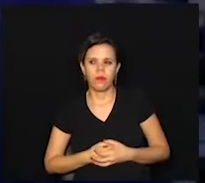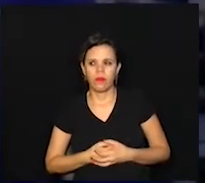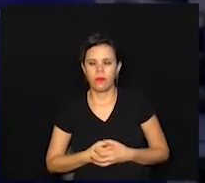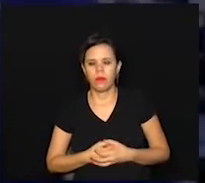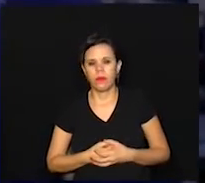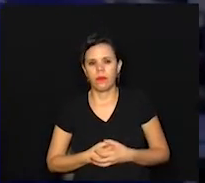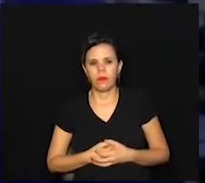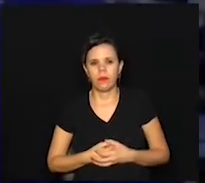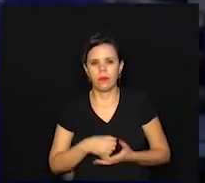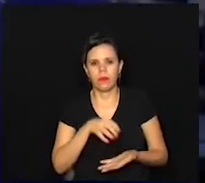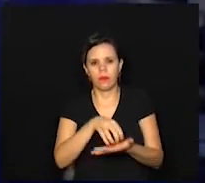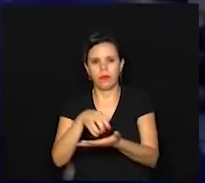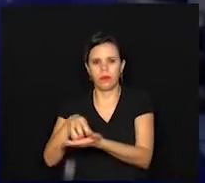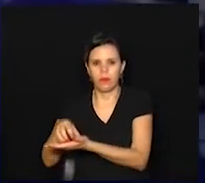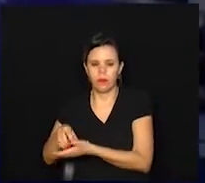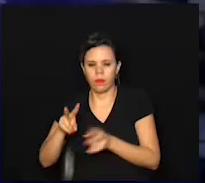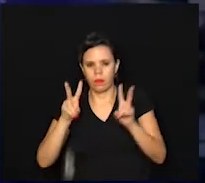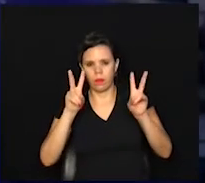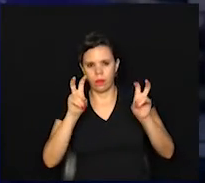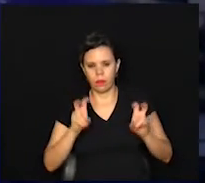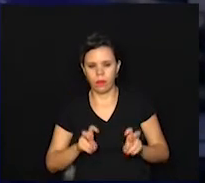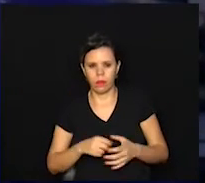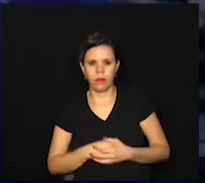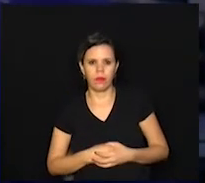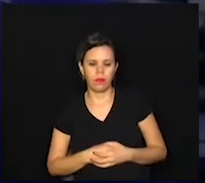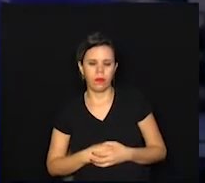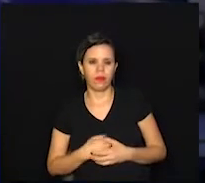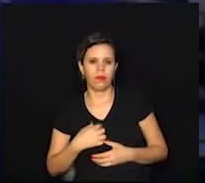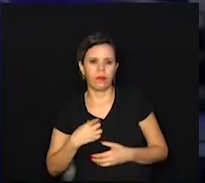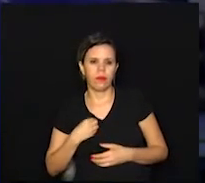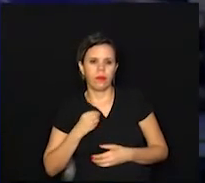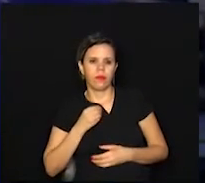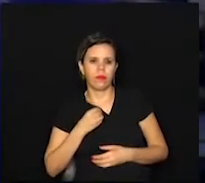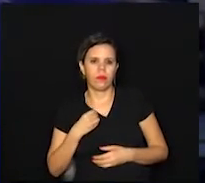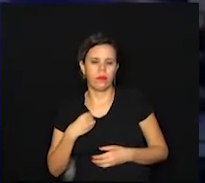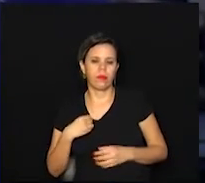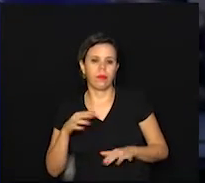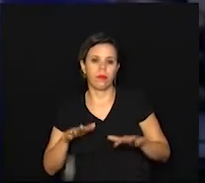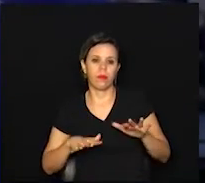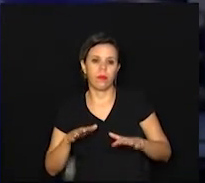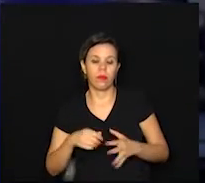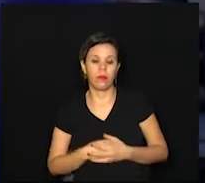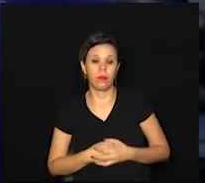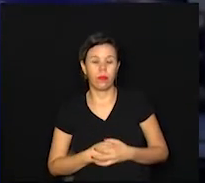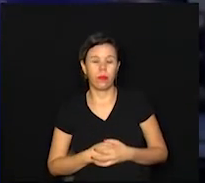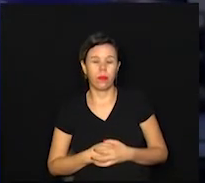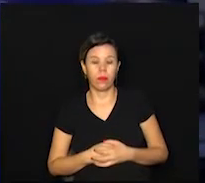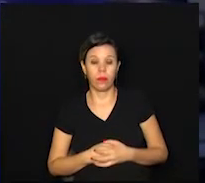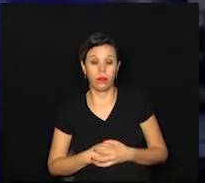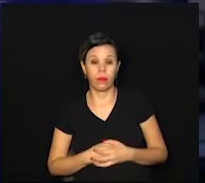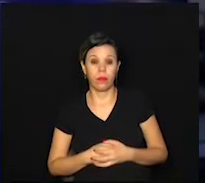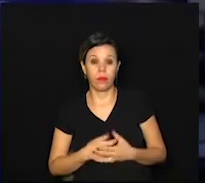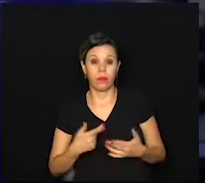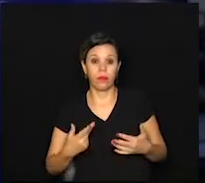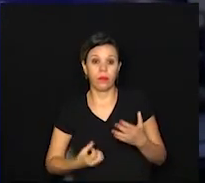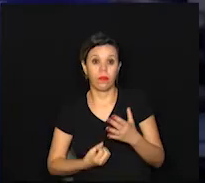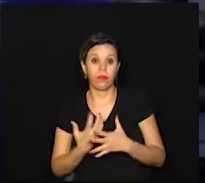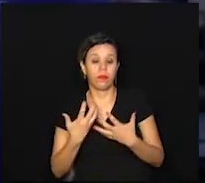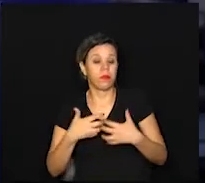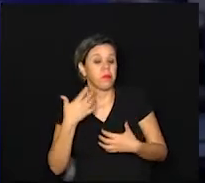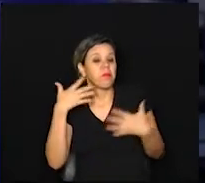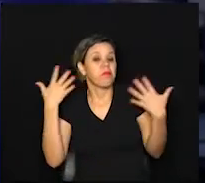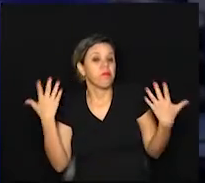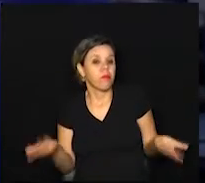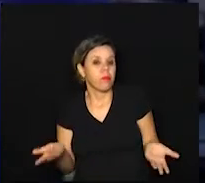para cada setor temático, né? Né? E talvez, né, só uma coisa que está me ocorrendo, eu não sei qual é